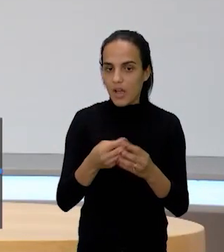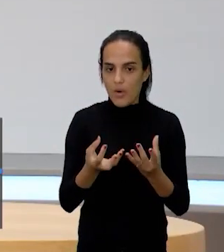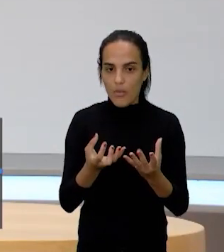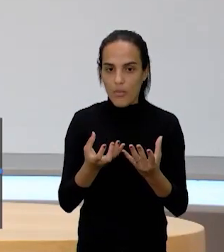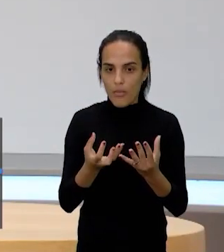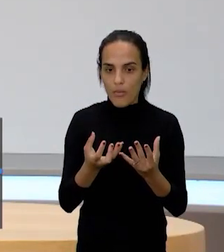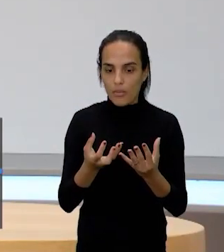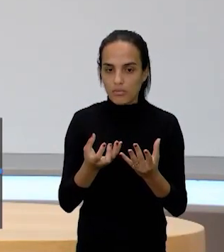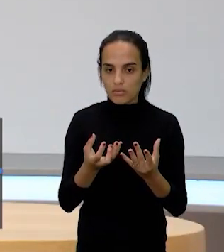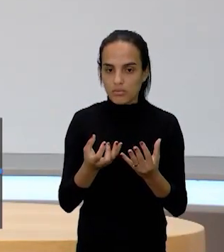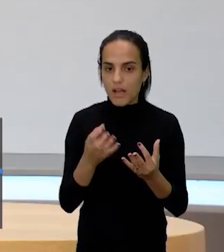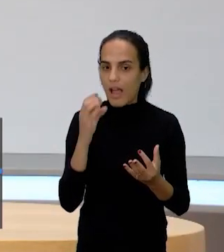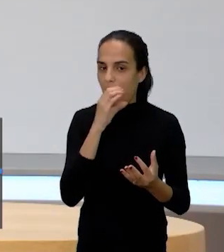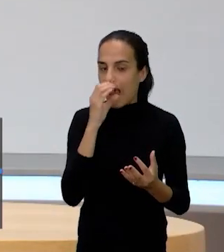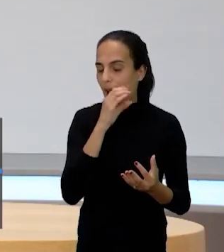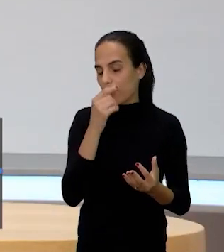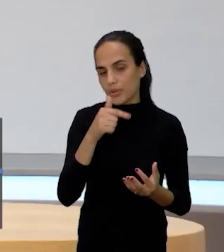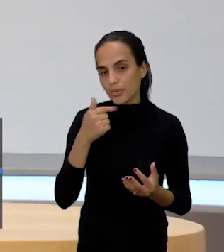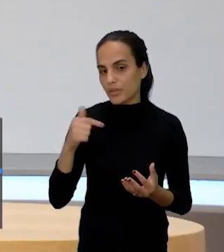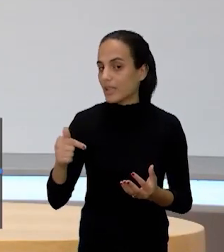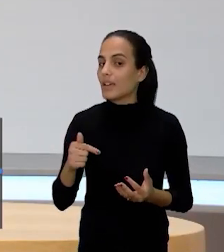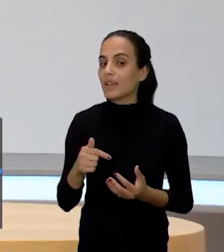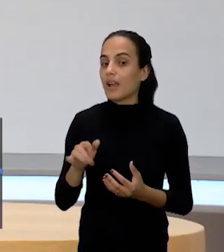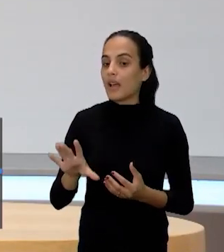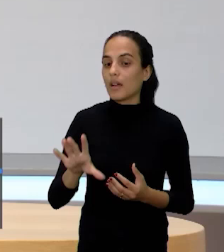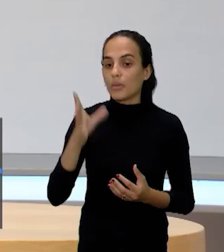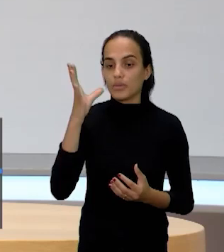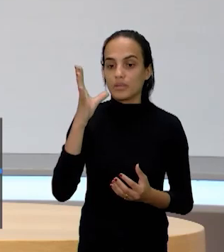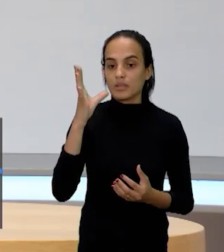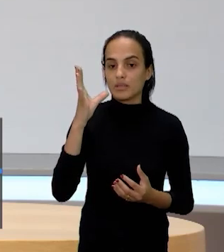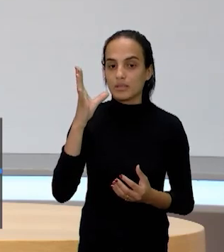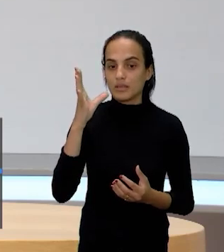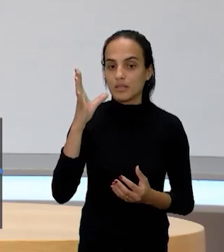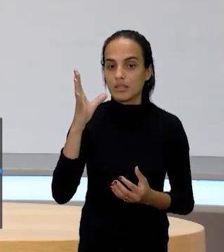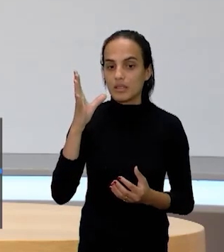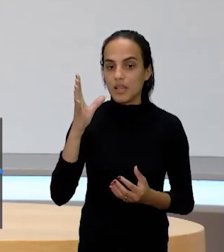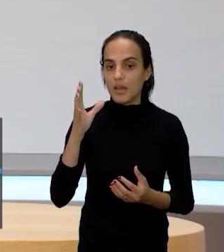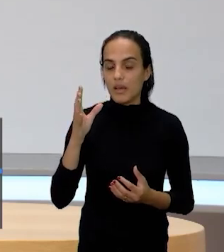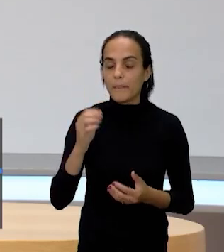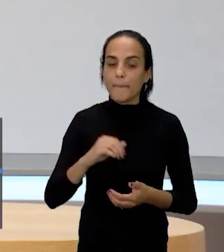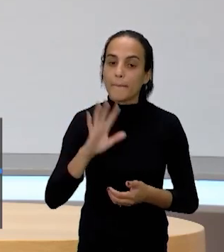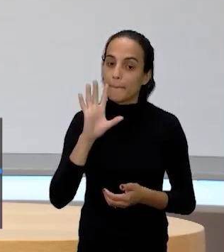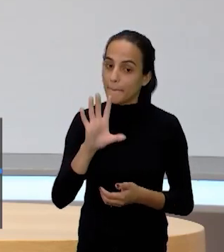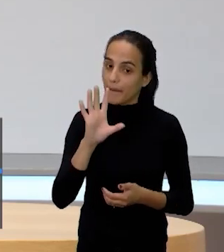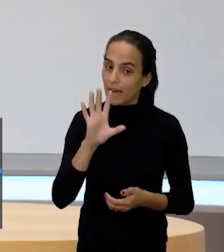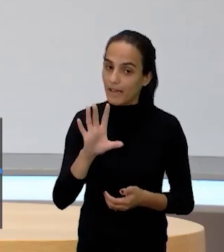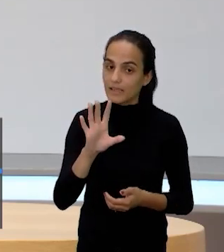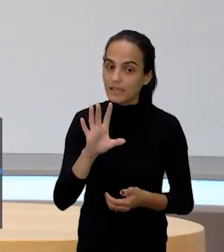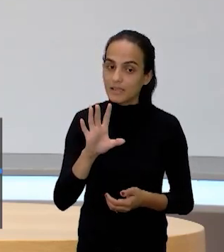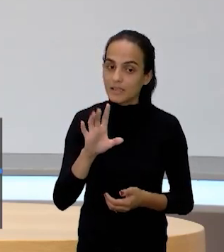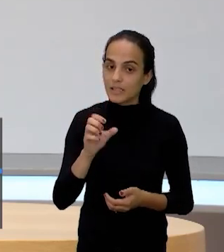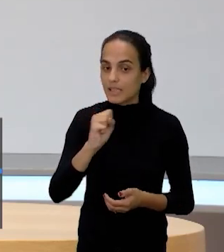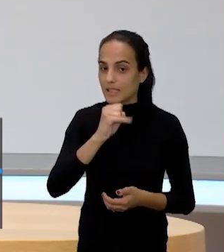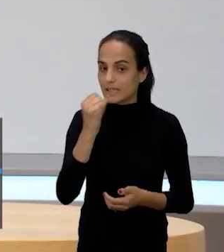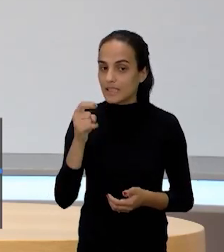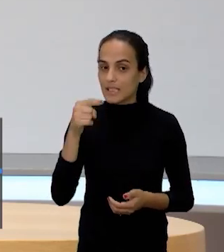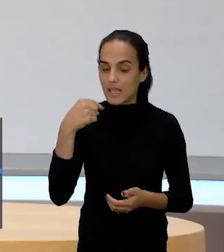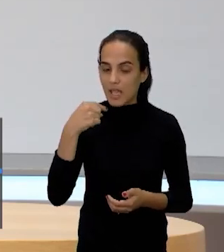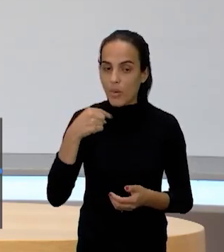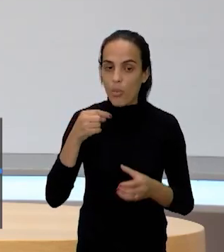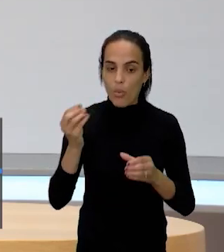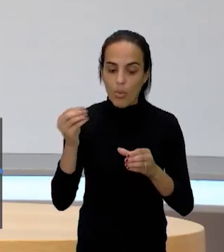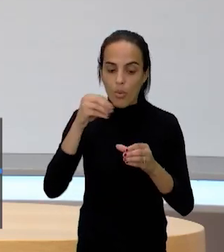rápido, né? Vai acontecer de cozinhar? Vai. Mas, se eu colocar ele em